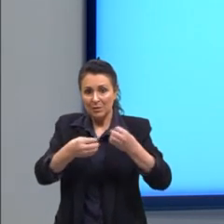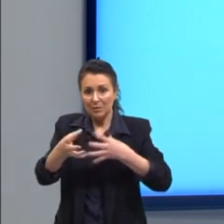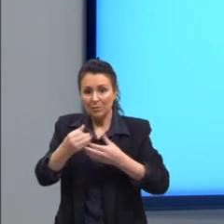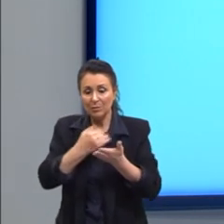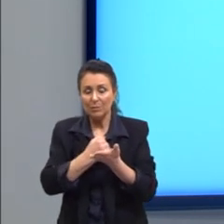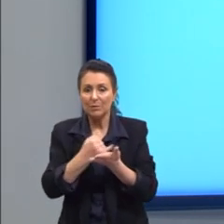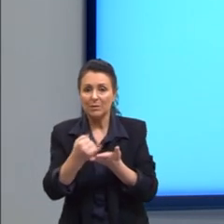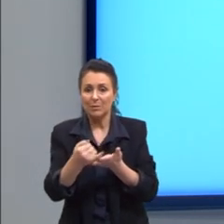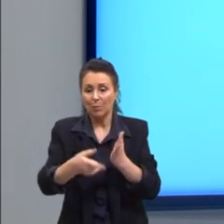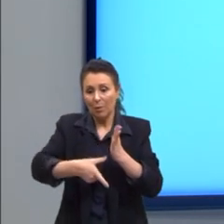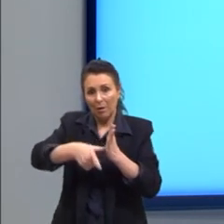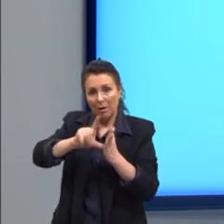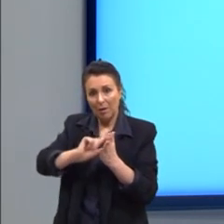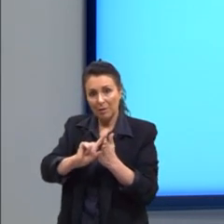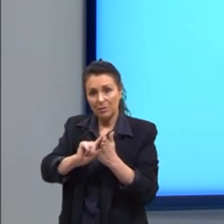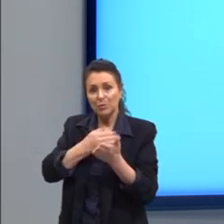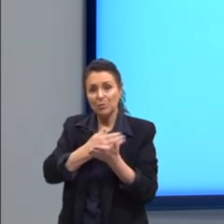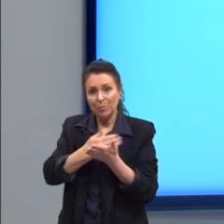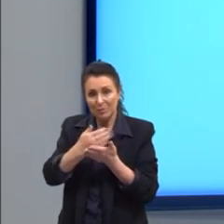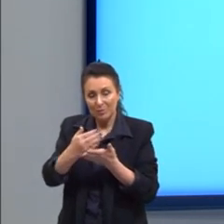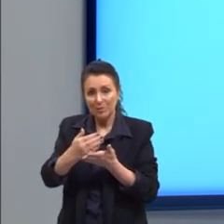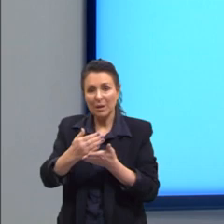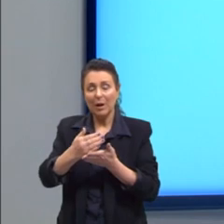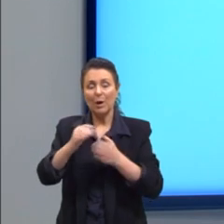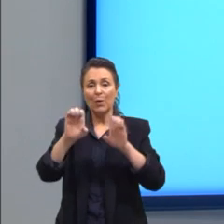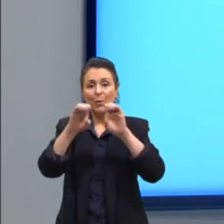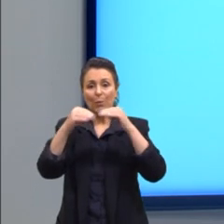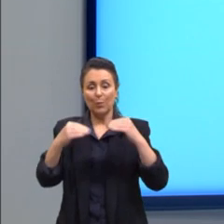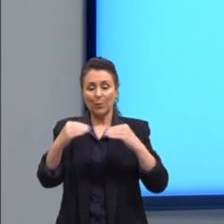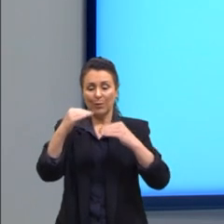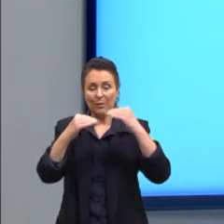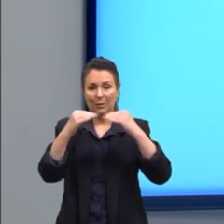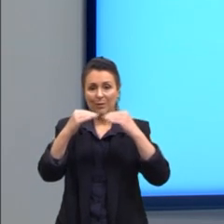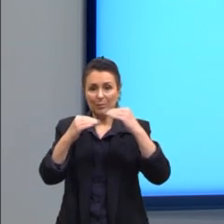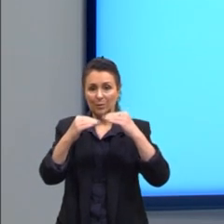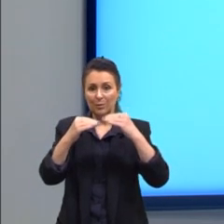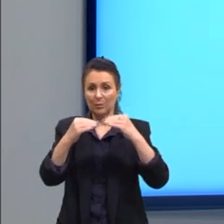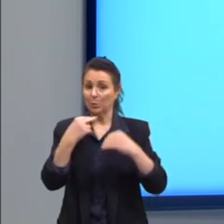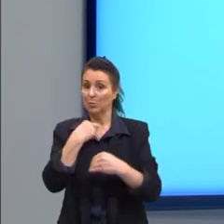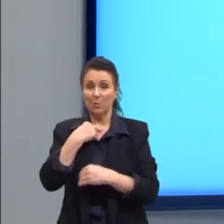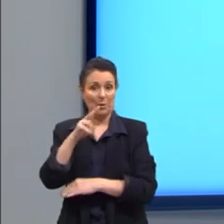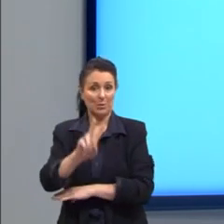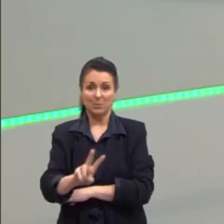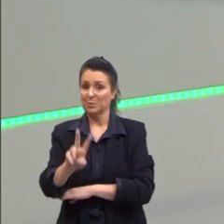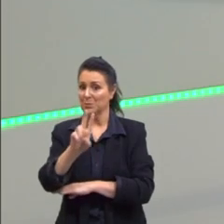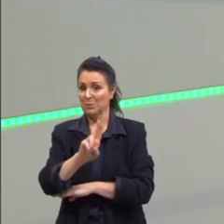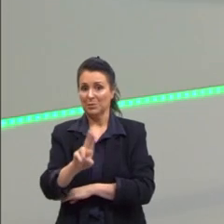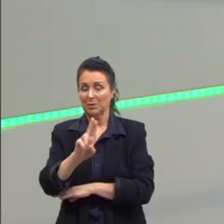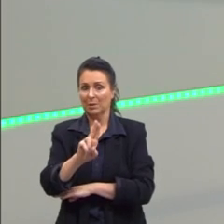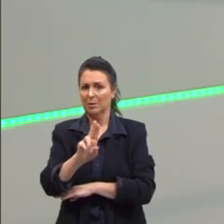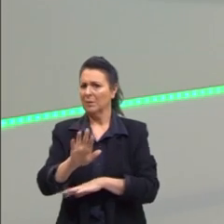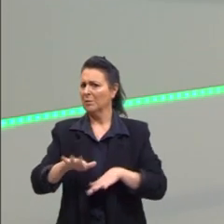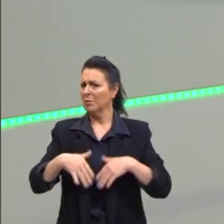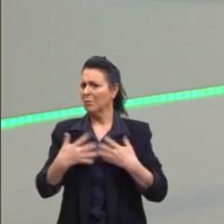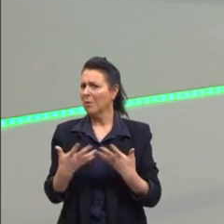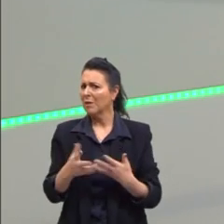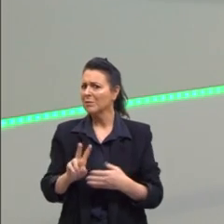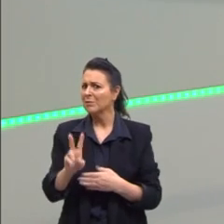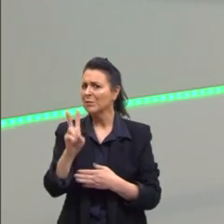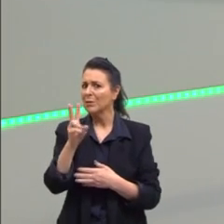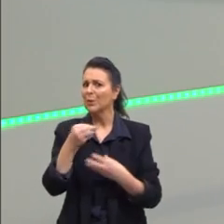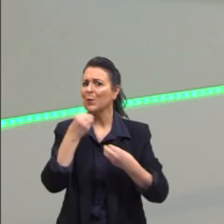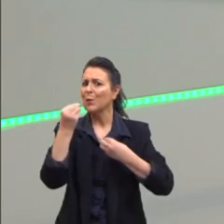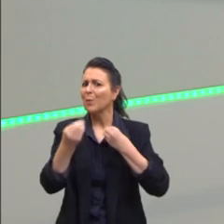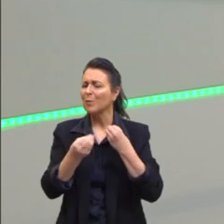iniciais antes de entrar em estado de Equilíbrio então não são esses valores que eu vou utilizar e quais serão os valores e